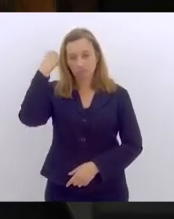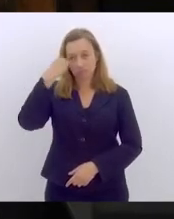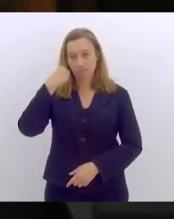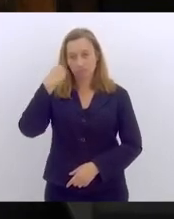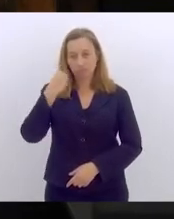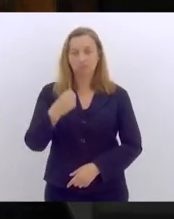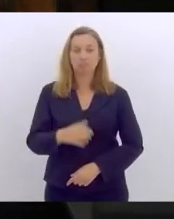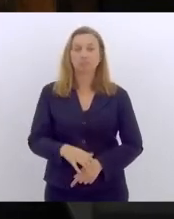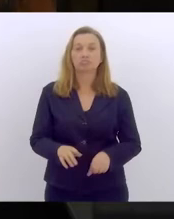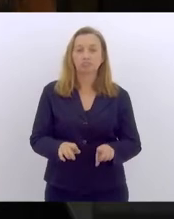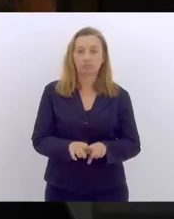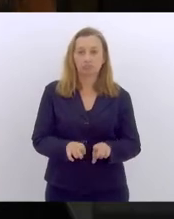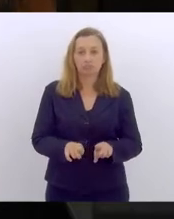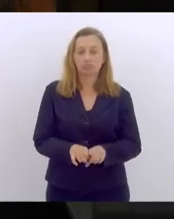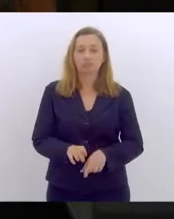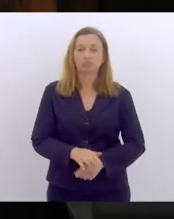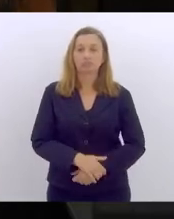E